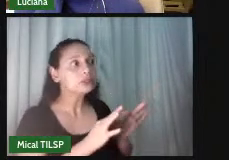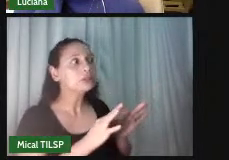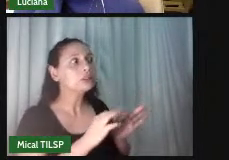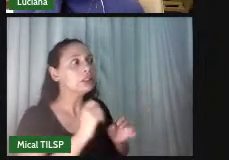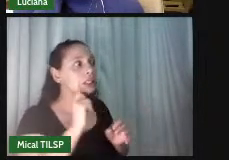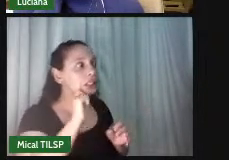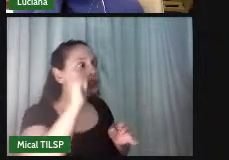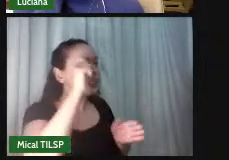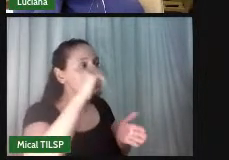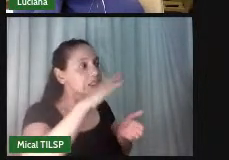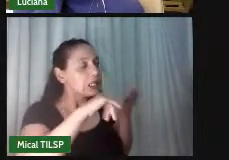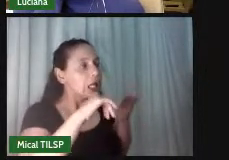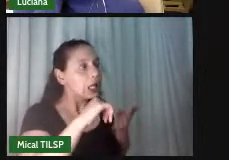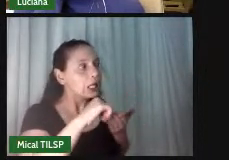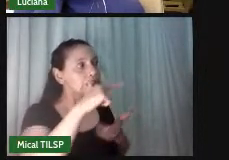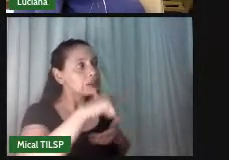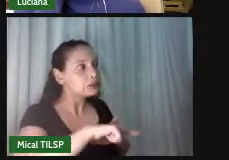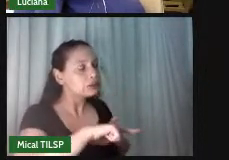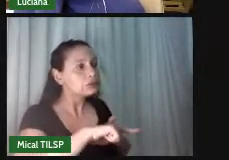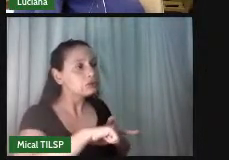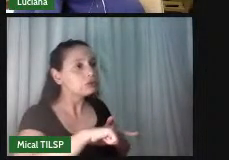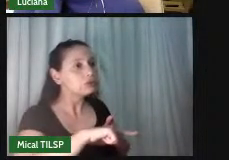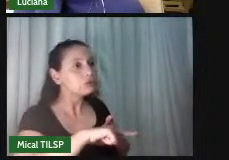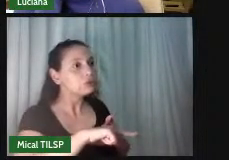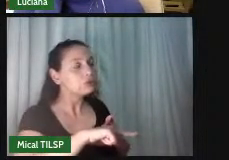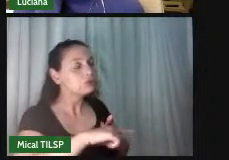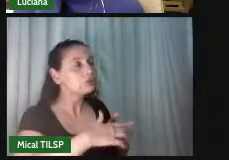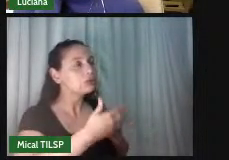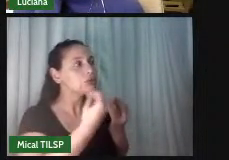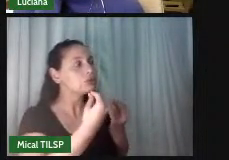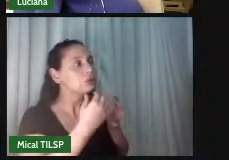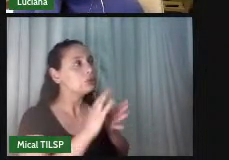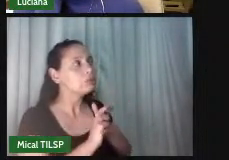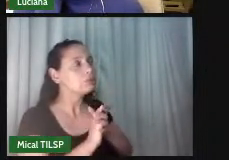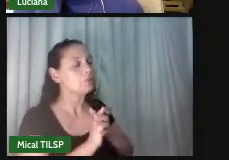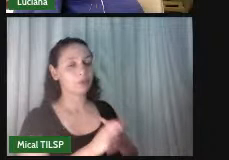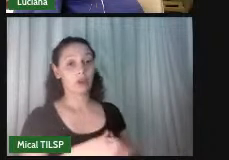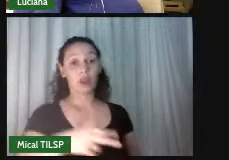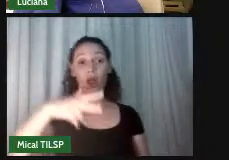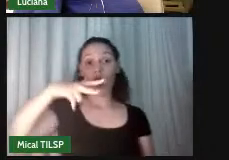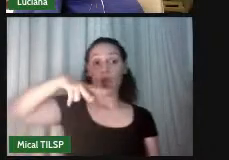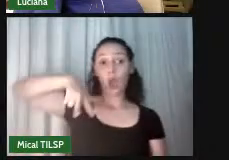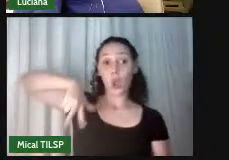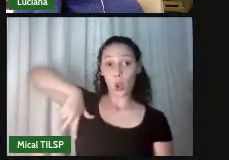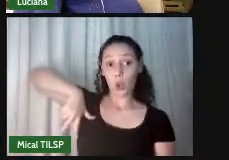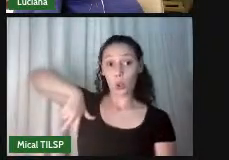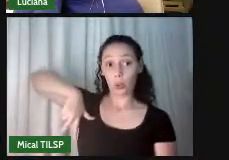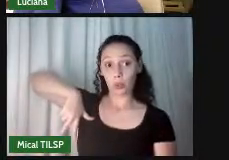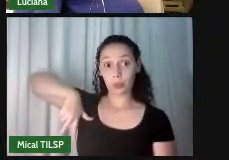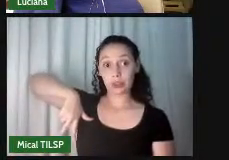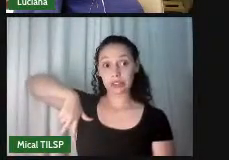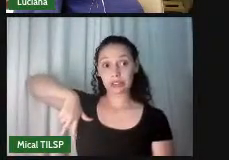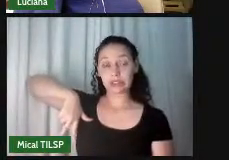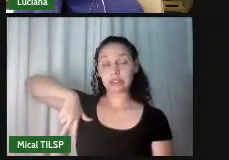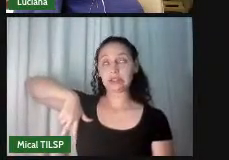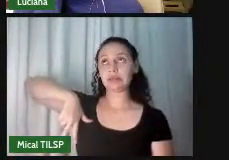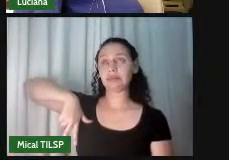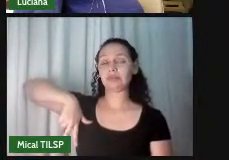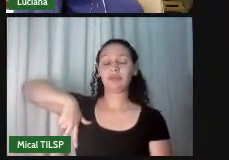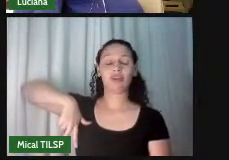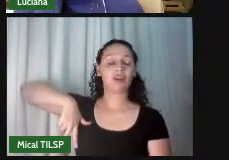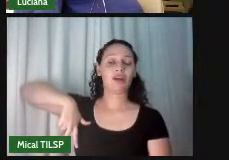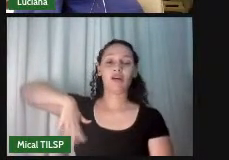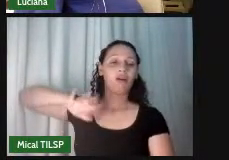o paciente, fulo da vida, procura, então, o cirurgião dentista número 2.